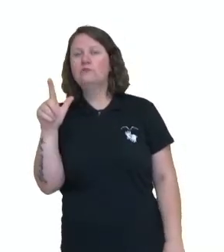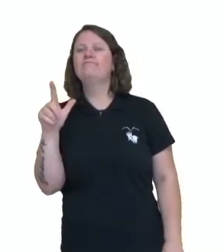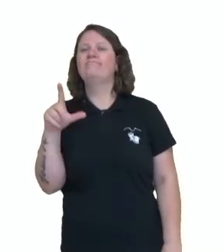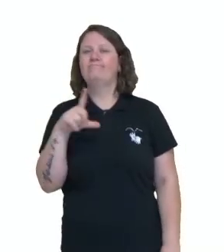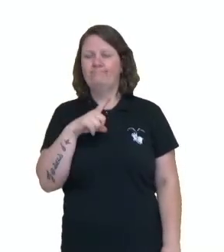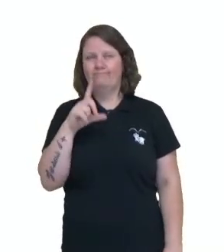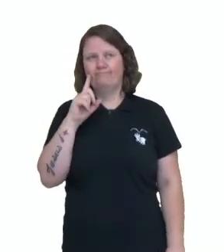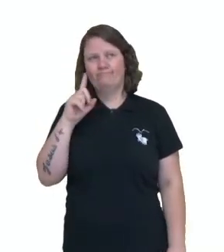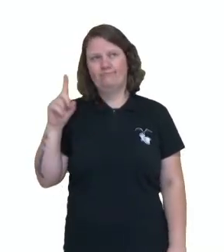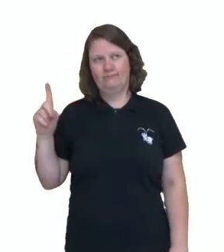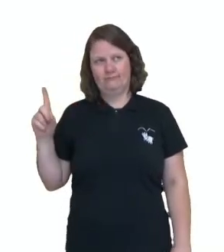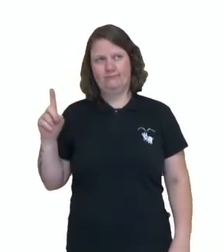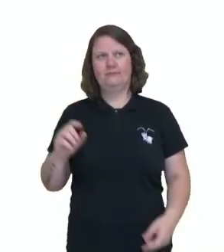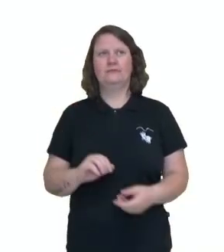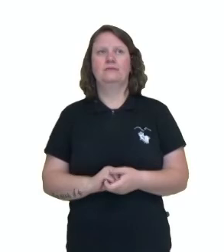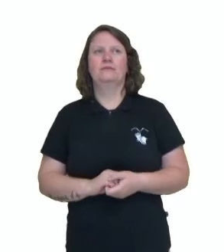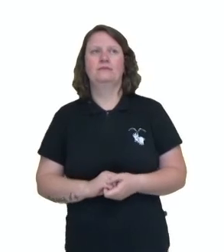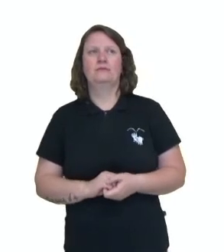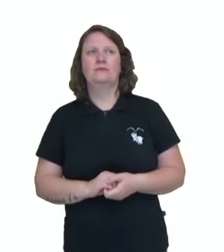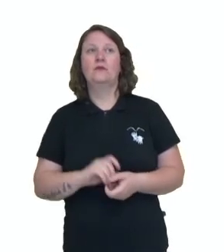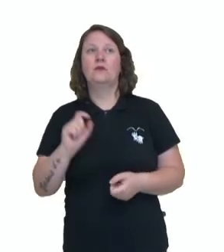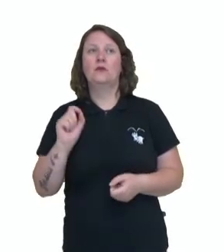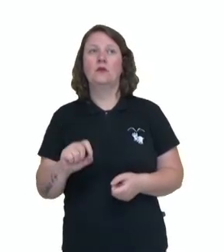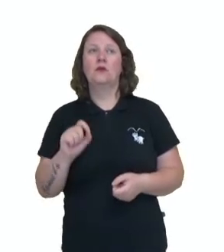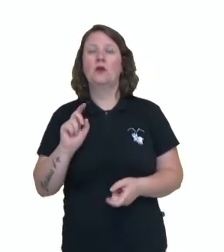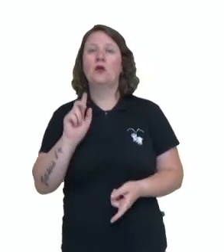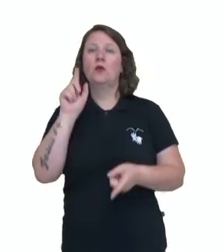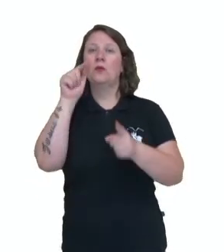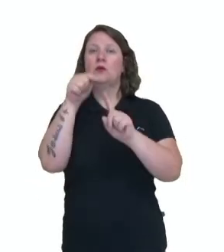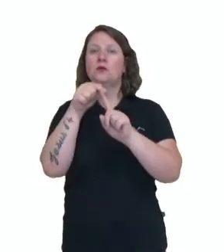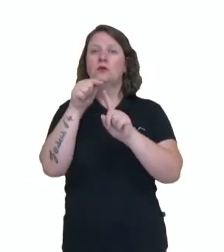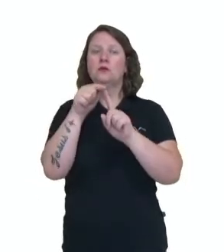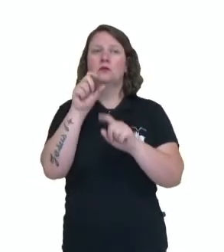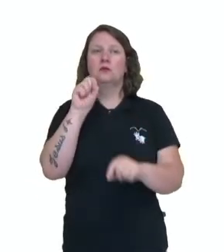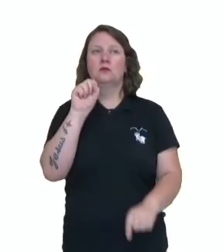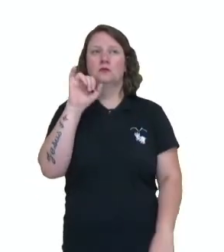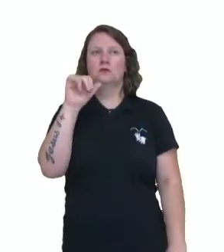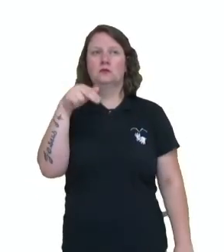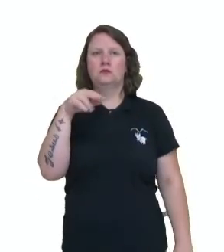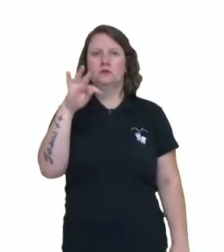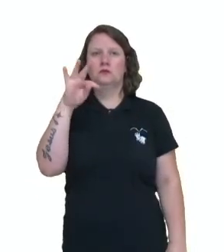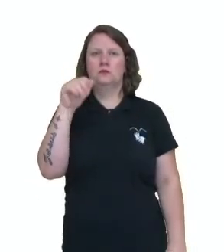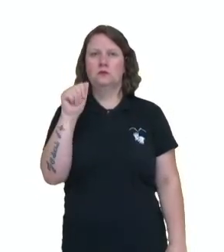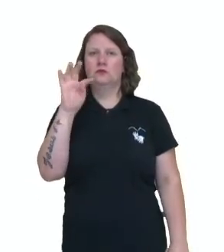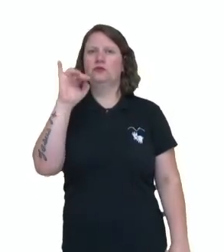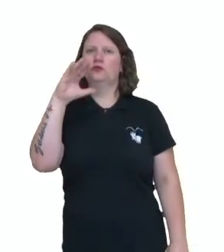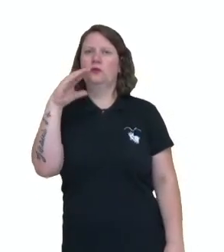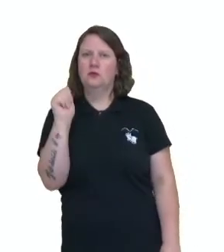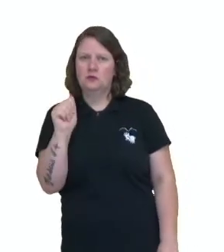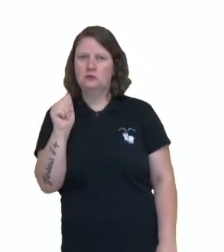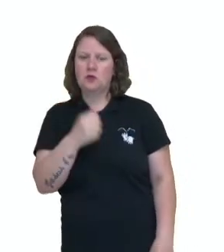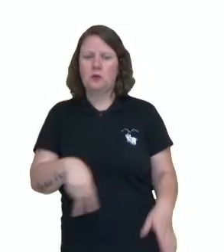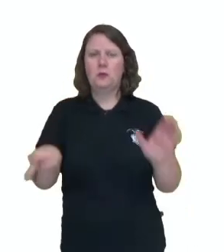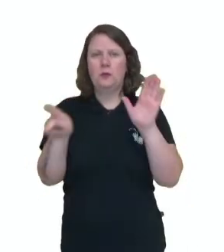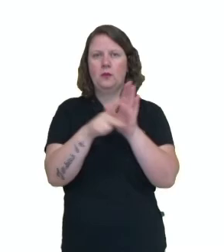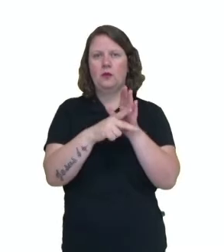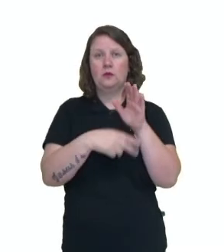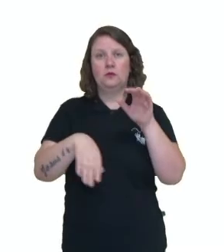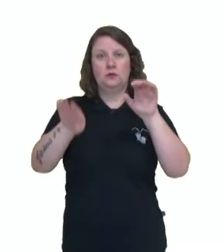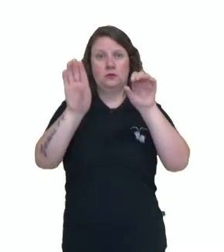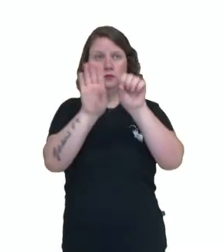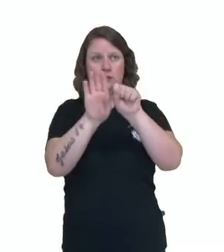subordinada substantiva. É aquela que exerce função sintática própria do substantivo. É introduzida por uma